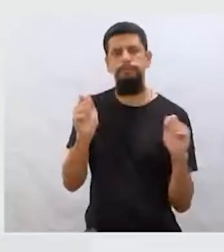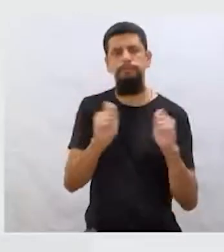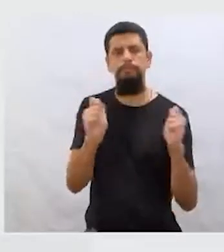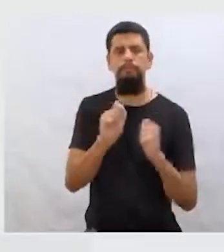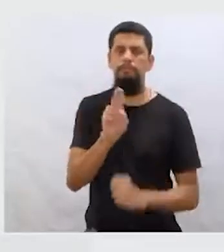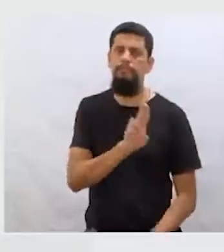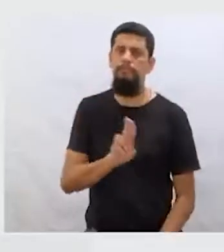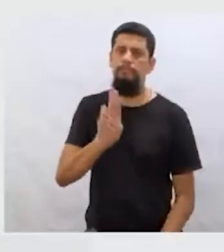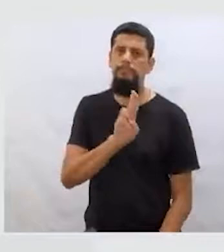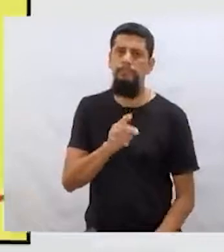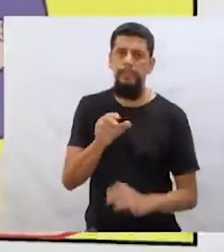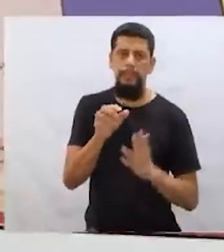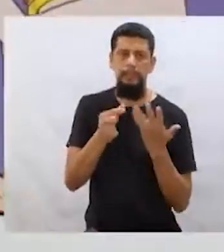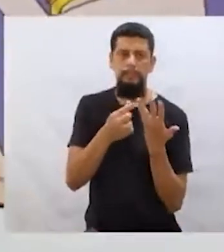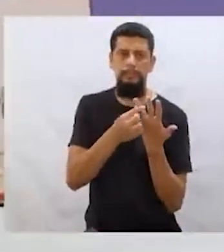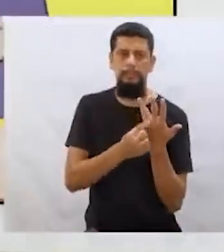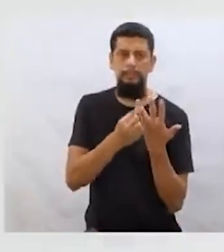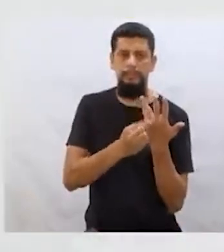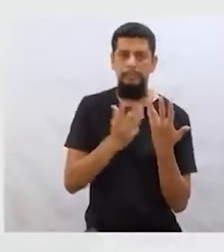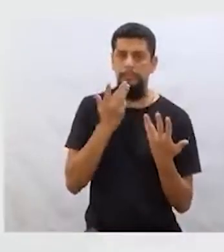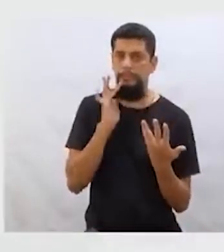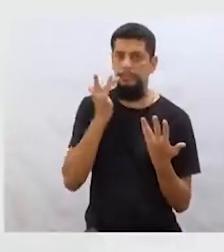usar.